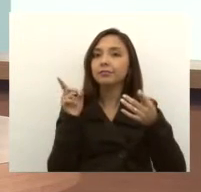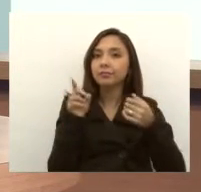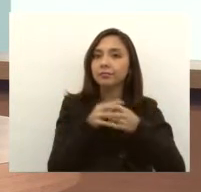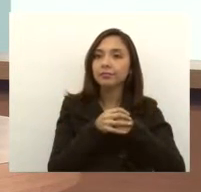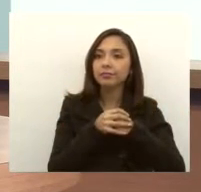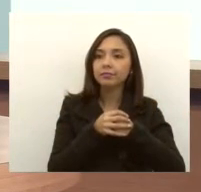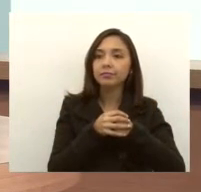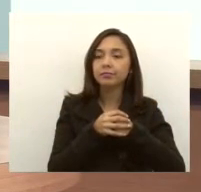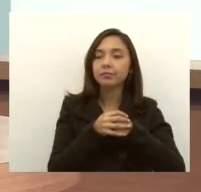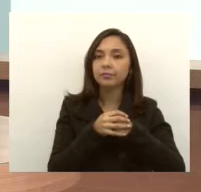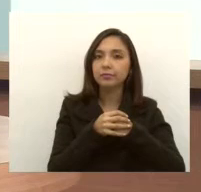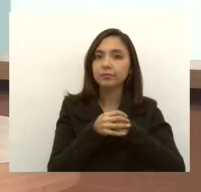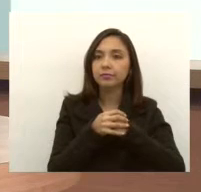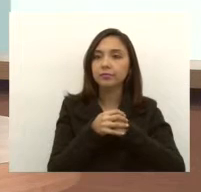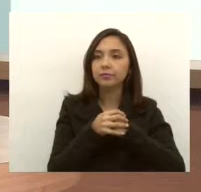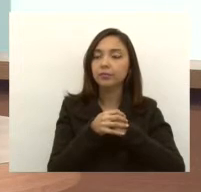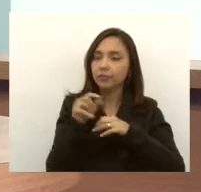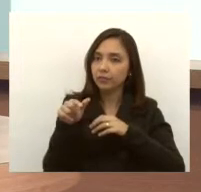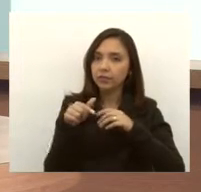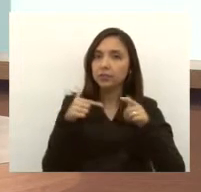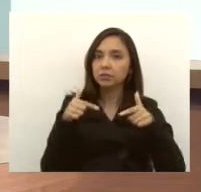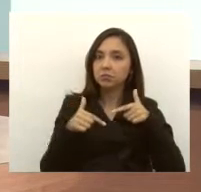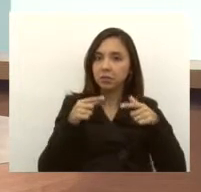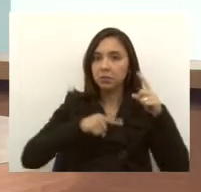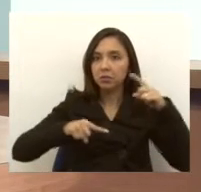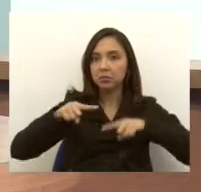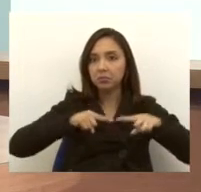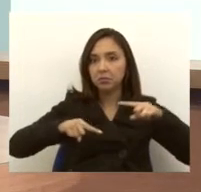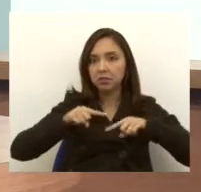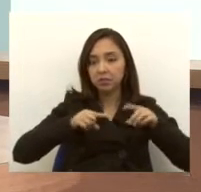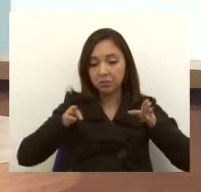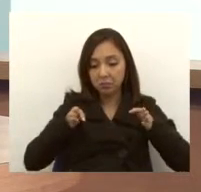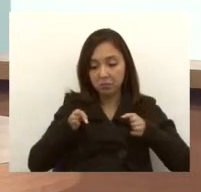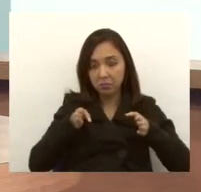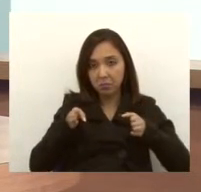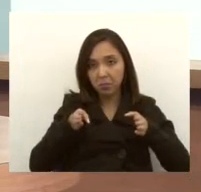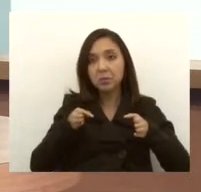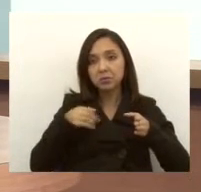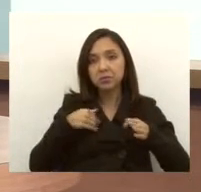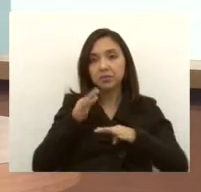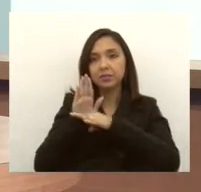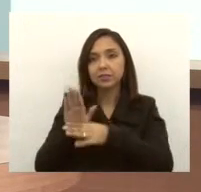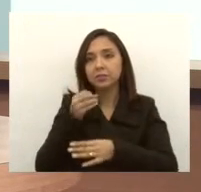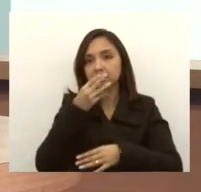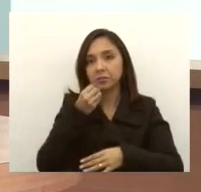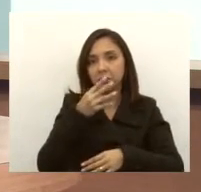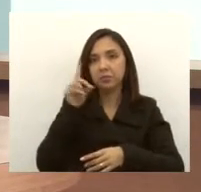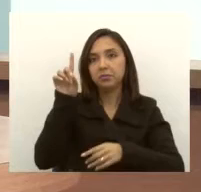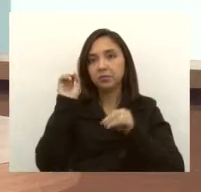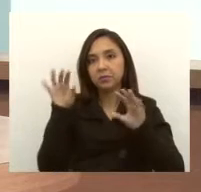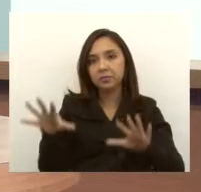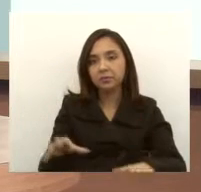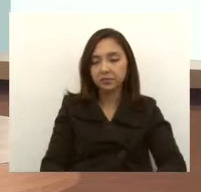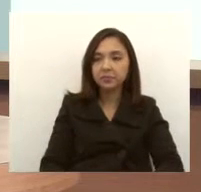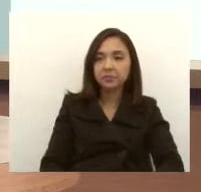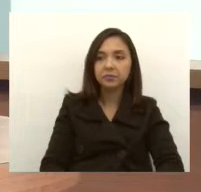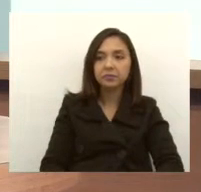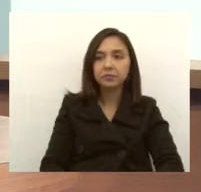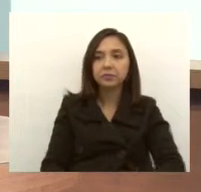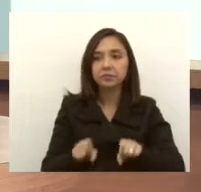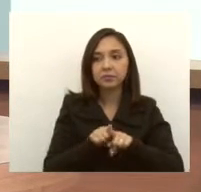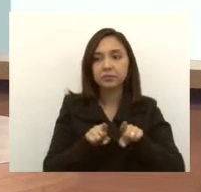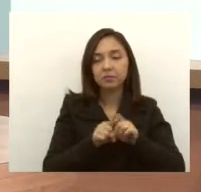você faça um brilhante mandato nesses poucos dias que você ficará aqui nesta casa. Deus abençoe a você. E